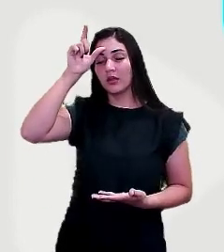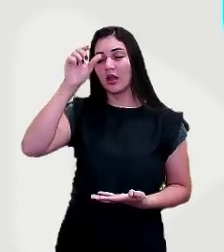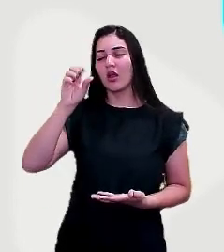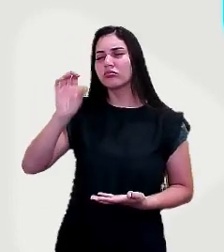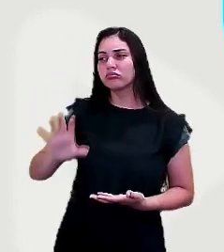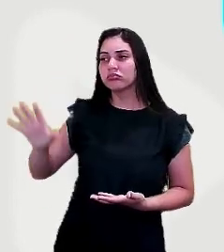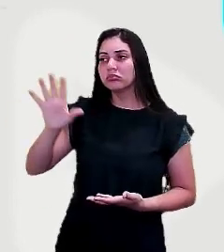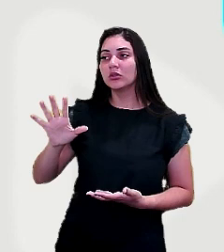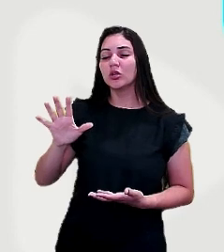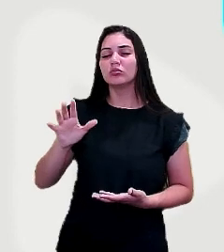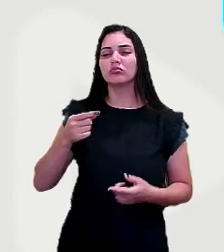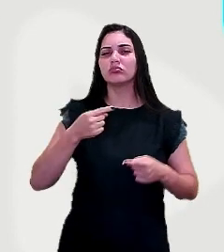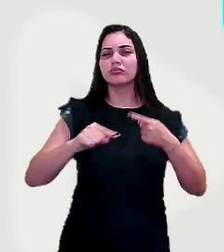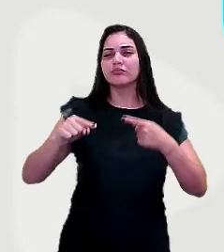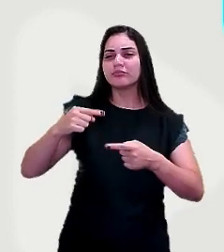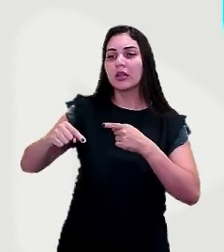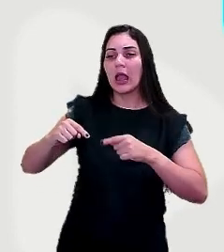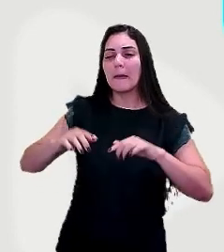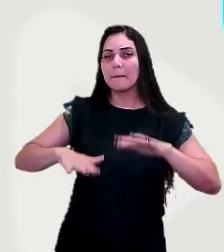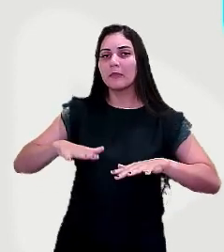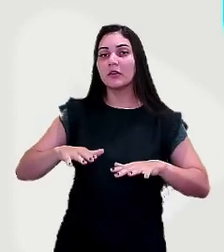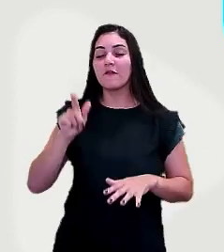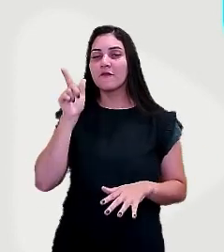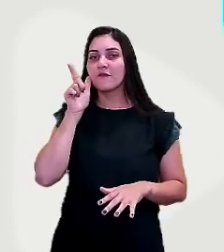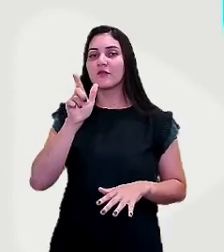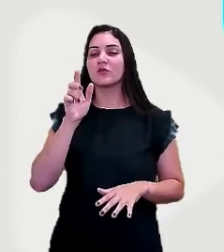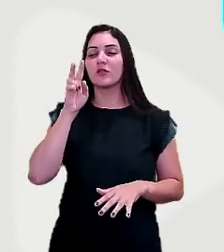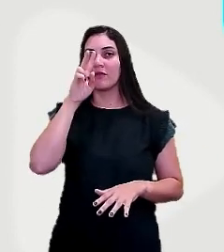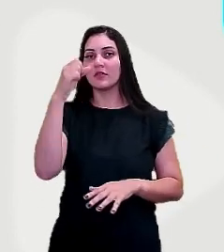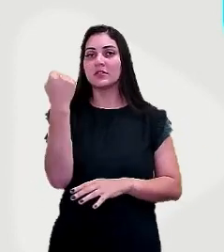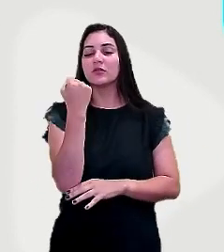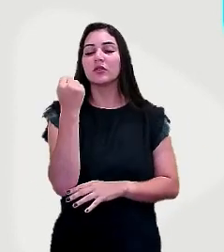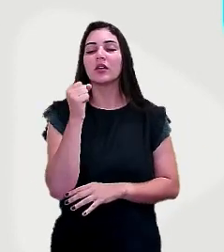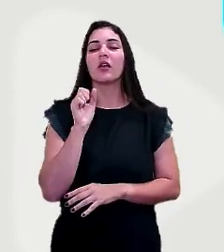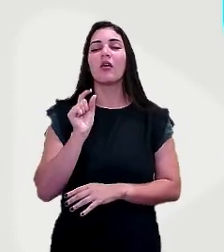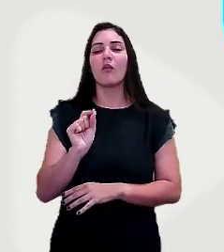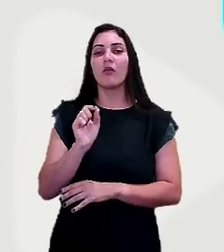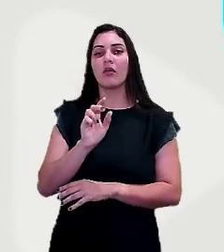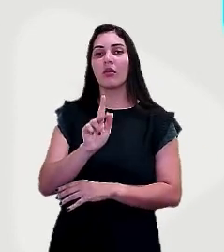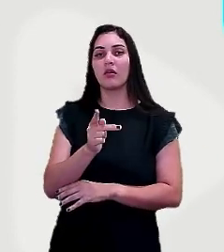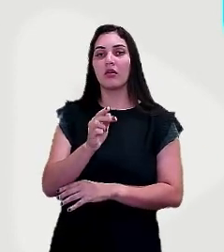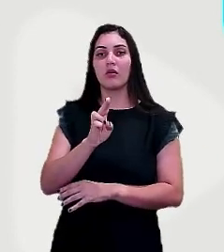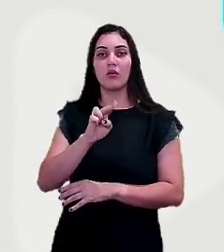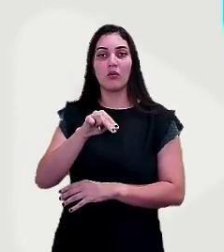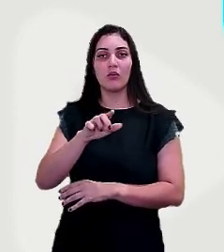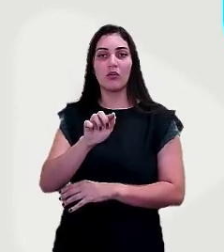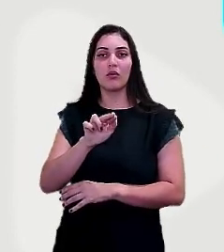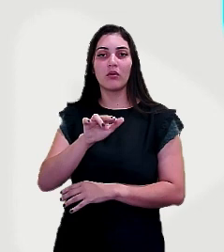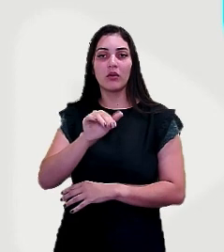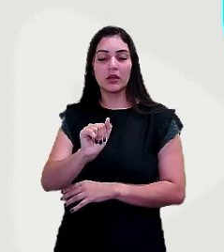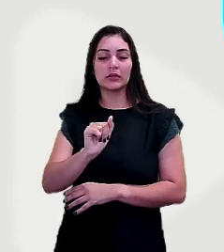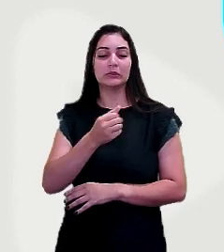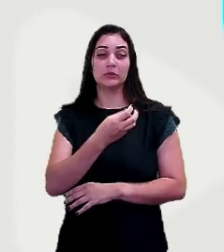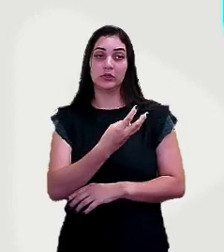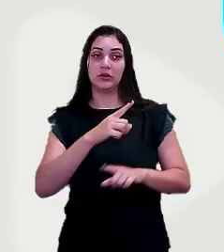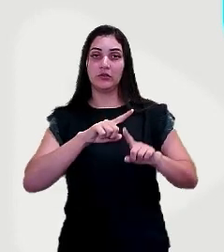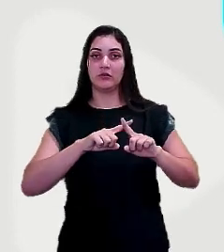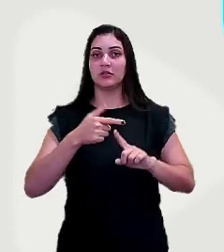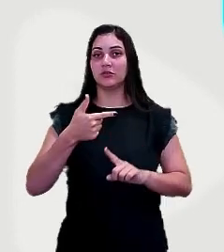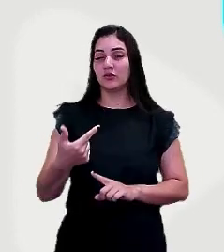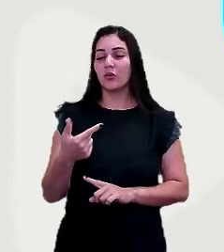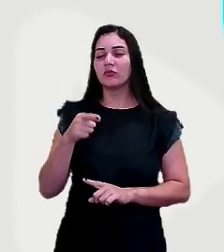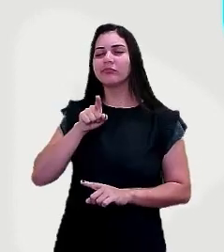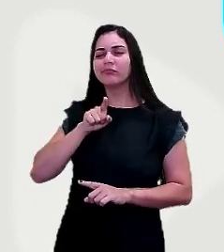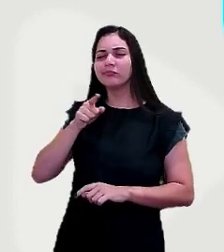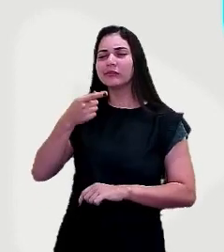Ocidental, contra todas as probabilidades, então venceu a favorita Hungria, por 3-2 naquele dia, que